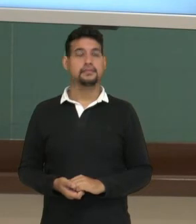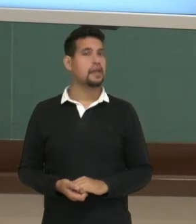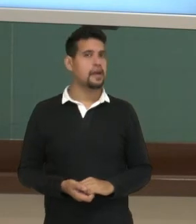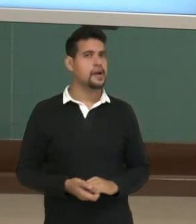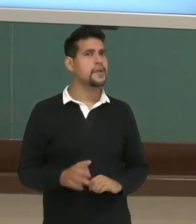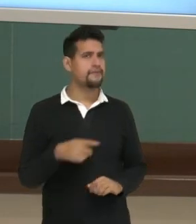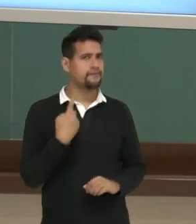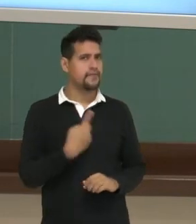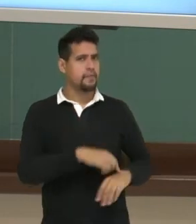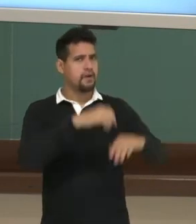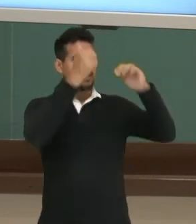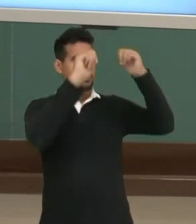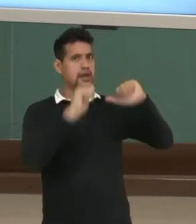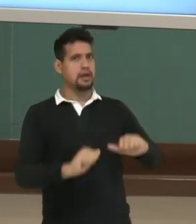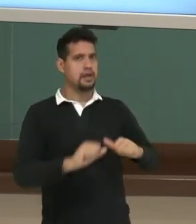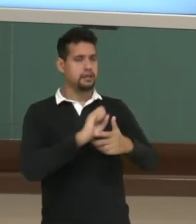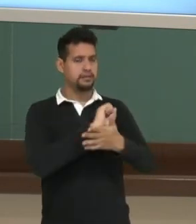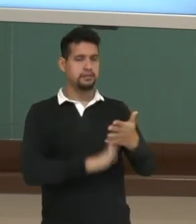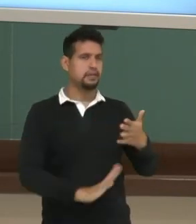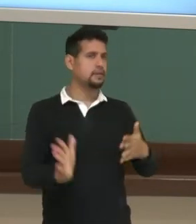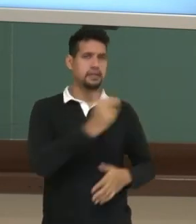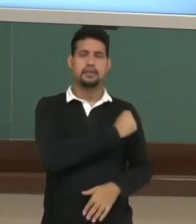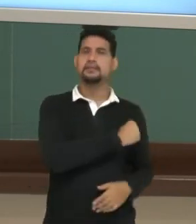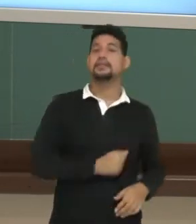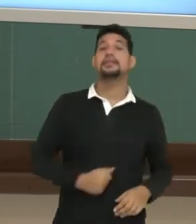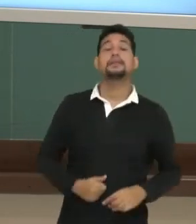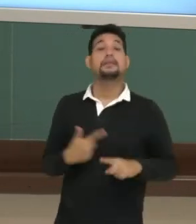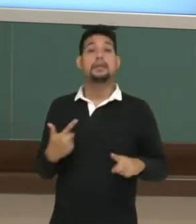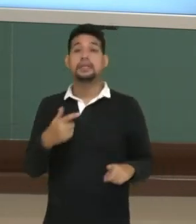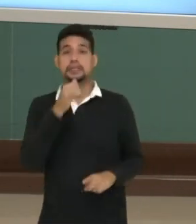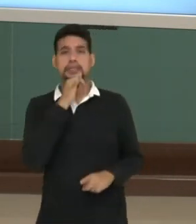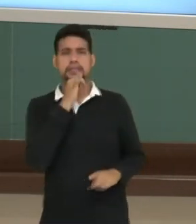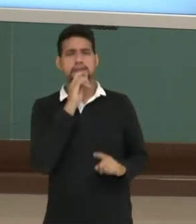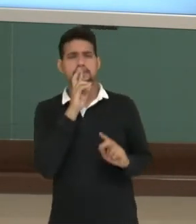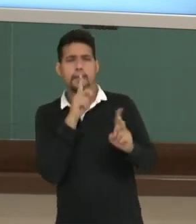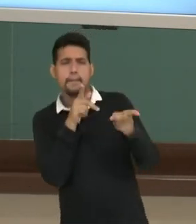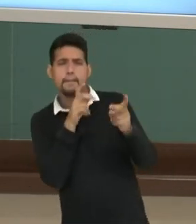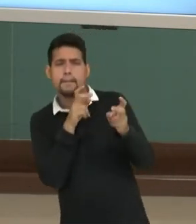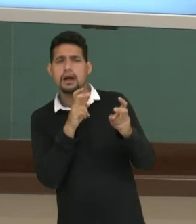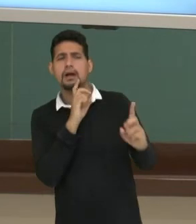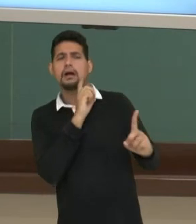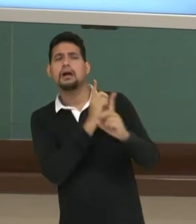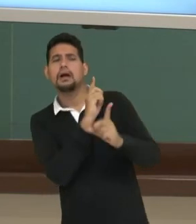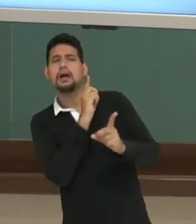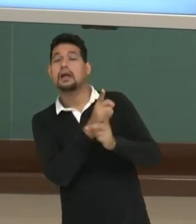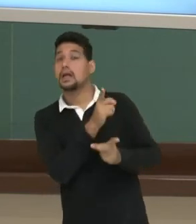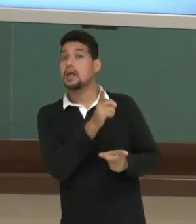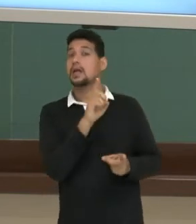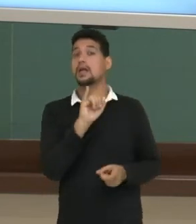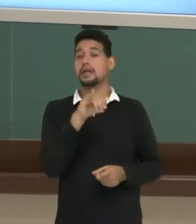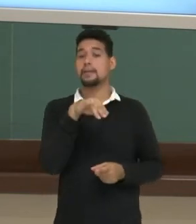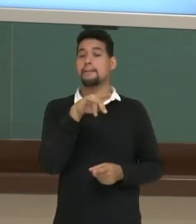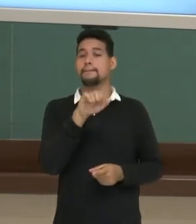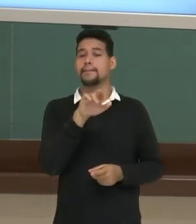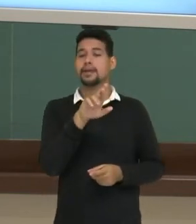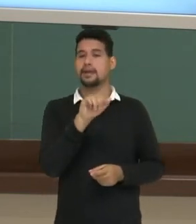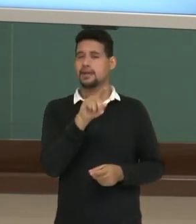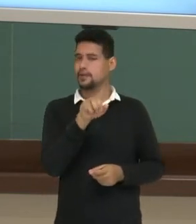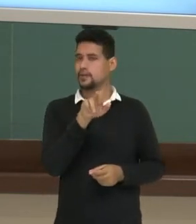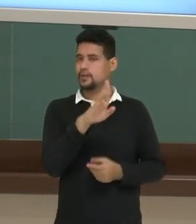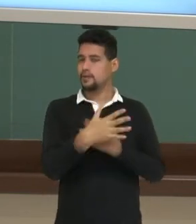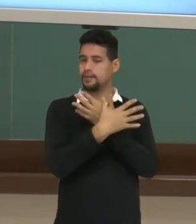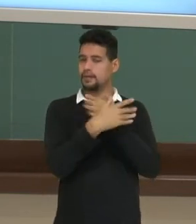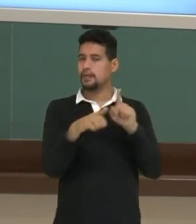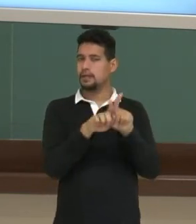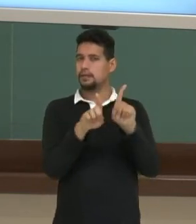Vamos para a correção da nossa atividade? Ao se encontrar com o imperador Inca, os espanhóis foram recepcionados por